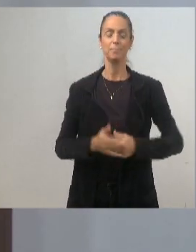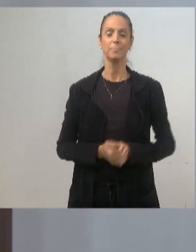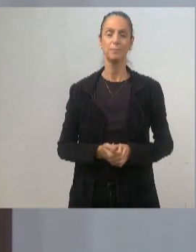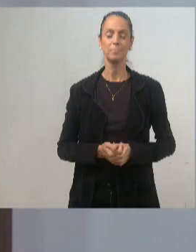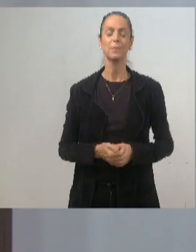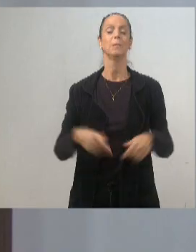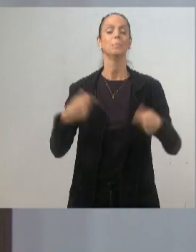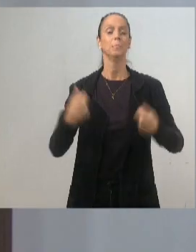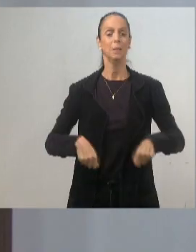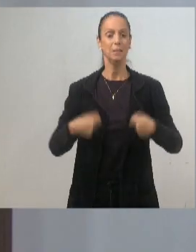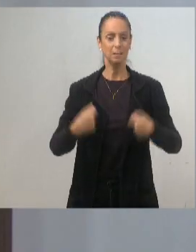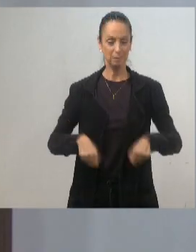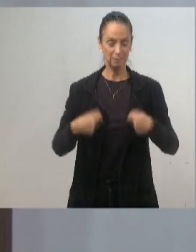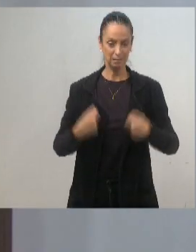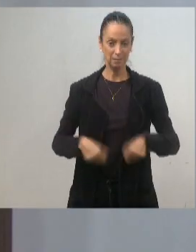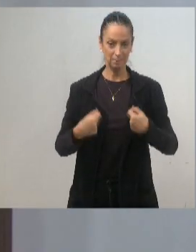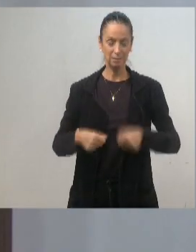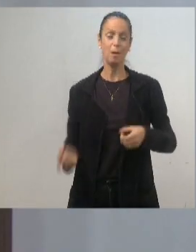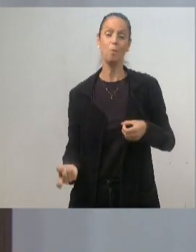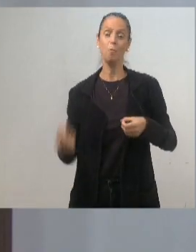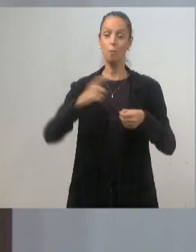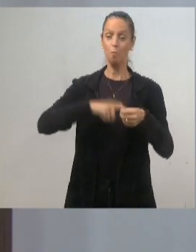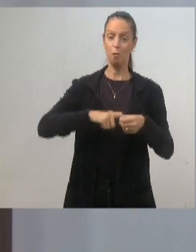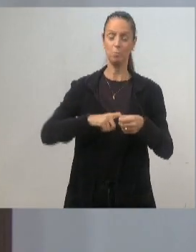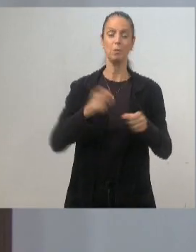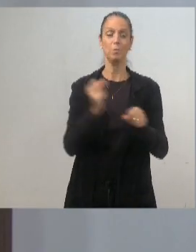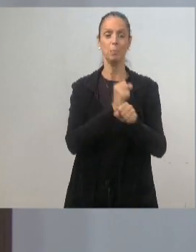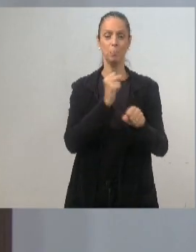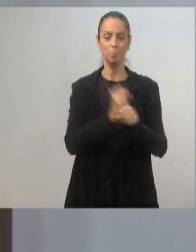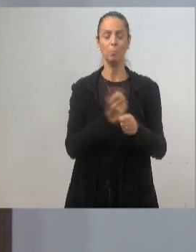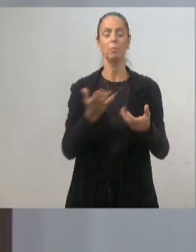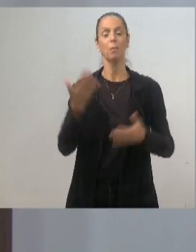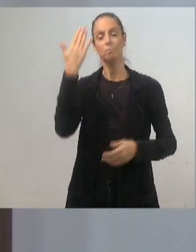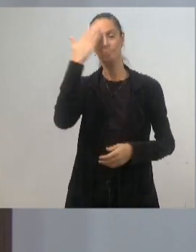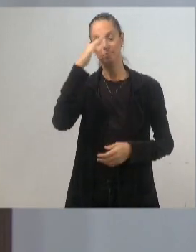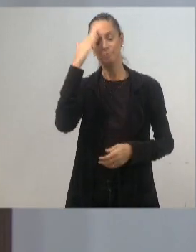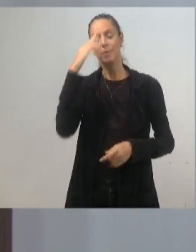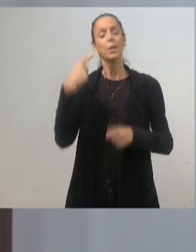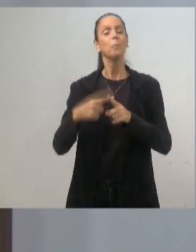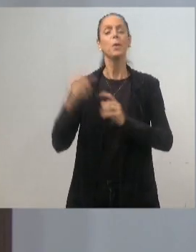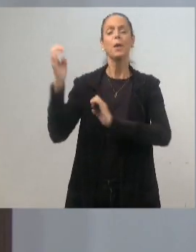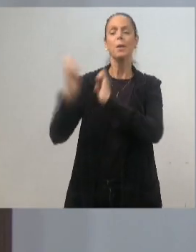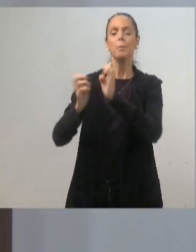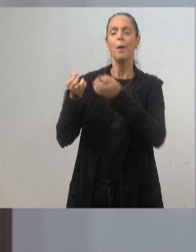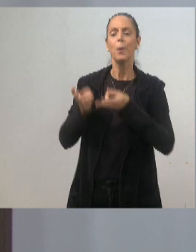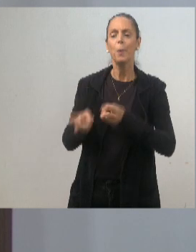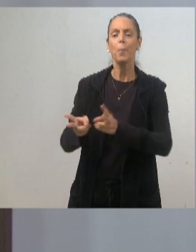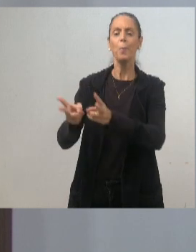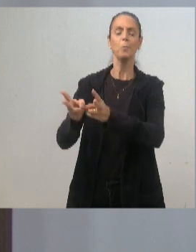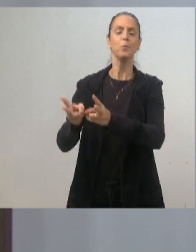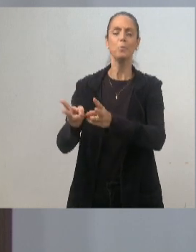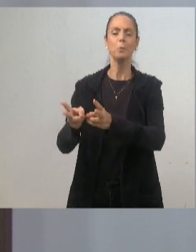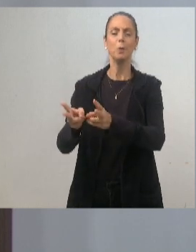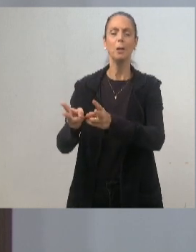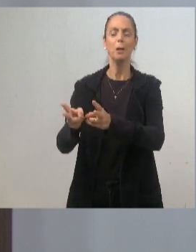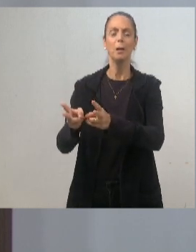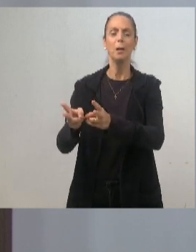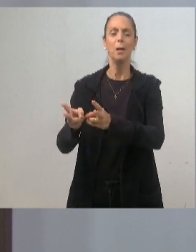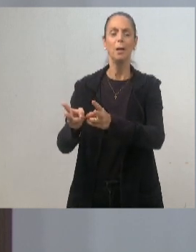muito necessário que a gente tenha a retomada desses trabalhos e a gente quer entender por que essa empresa continua sem colocar operários ali. A